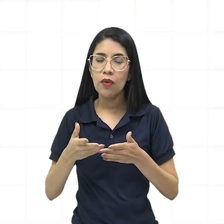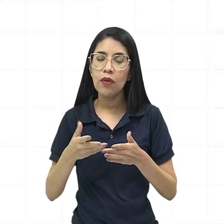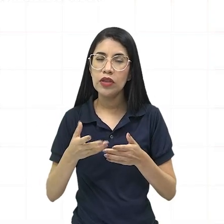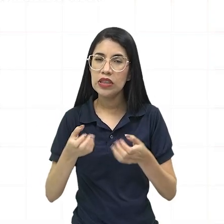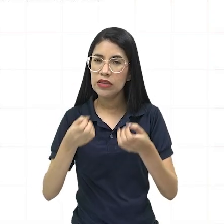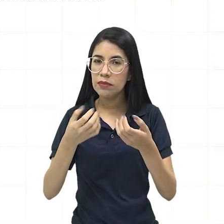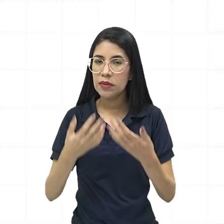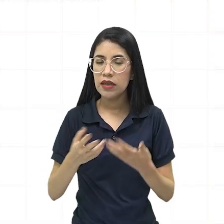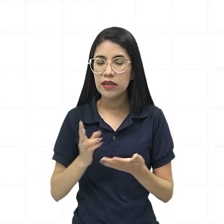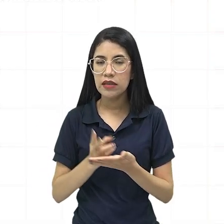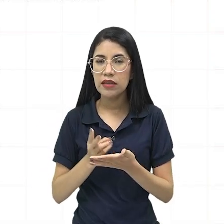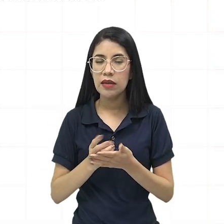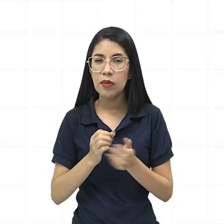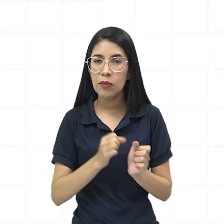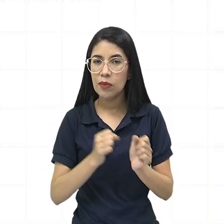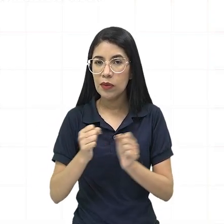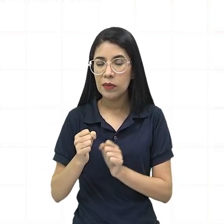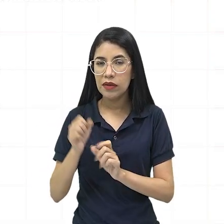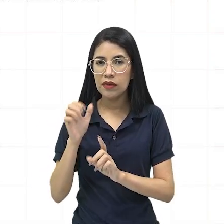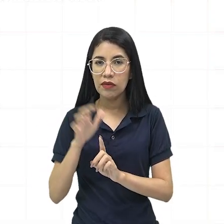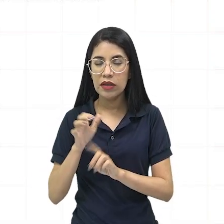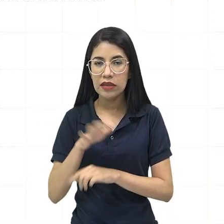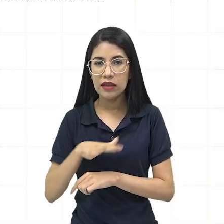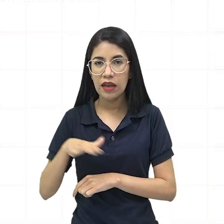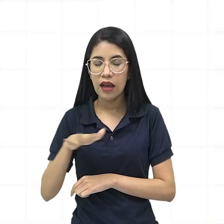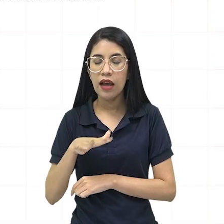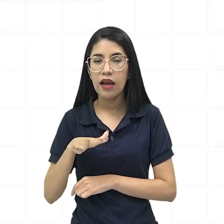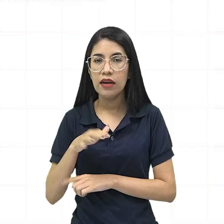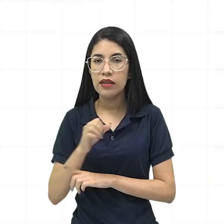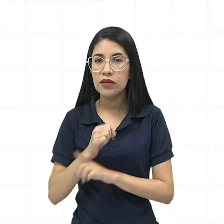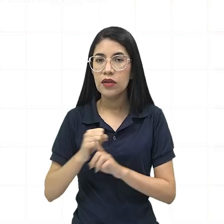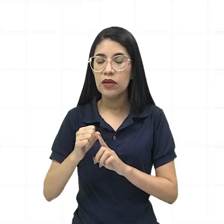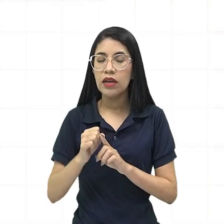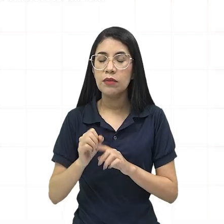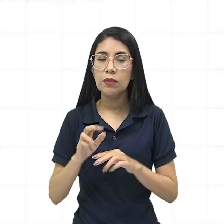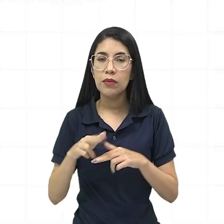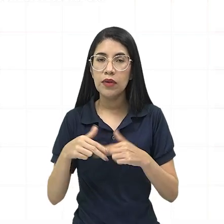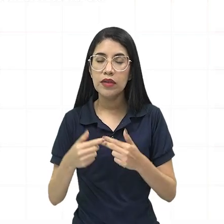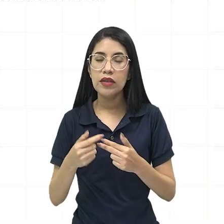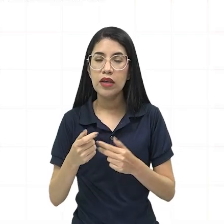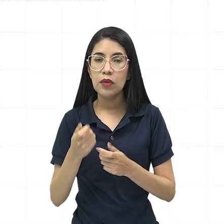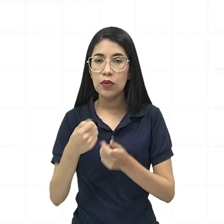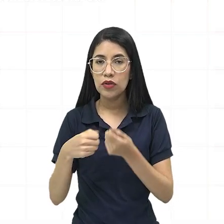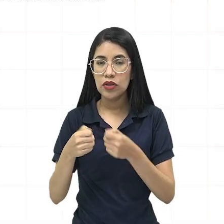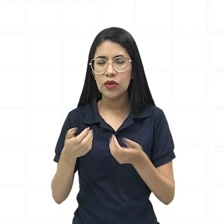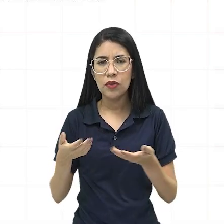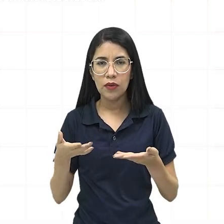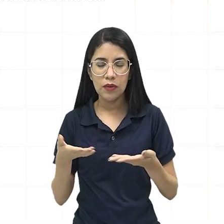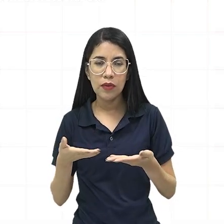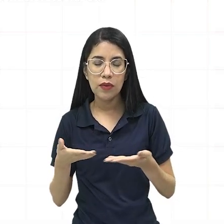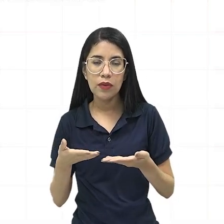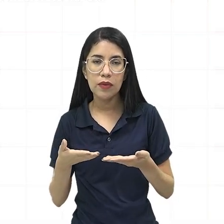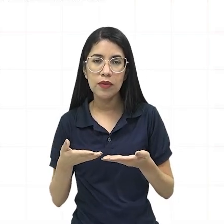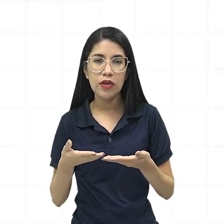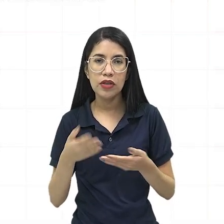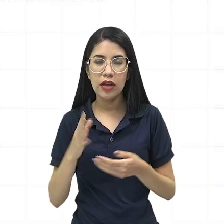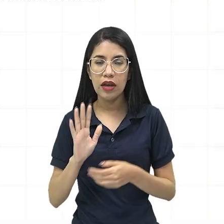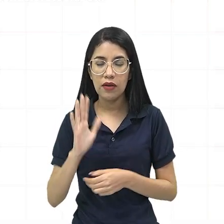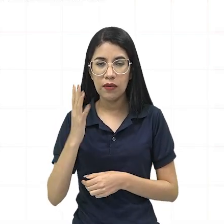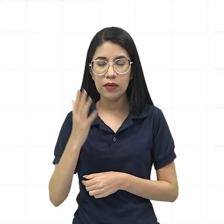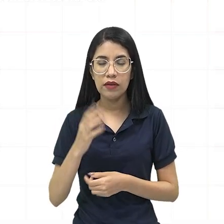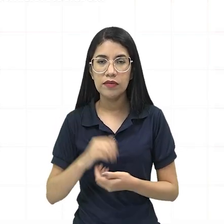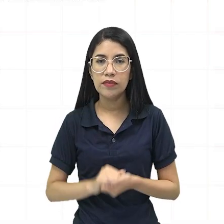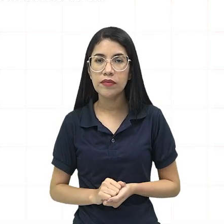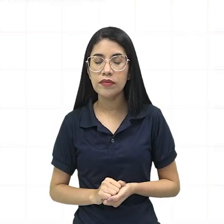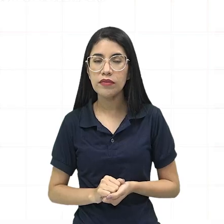no ramo da sociologia, né? E dinheiro sempre, nesse contexto atual, né? Não vou dizer sempre, porque isso daí vai começar com a